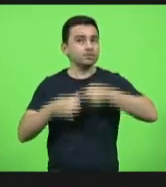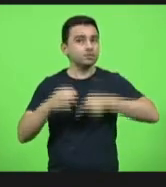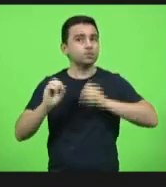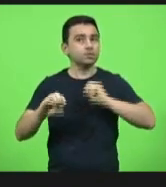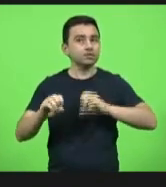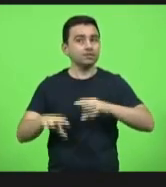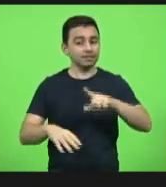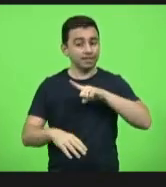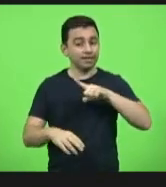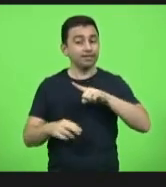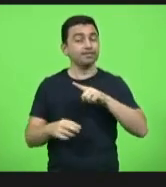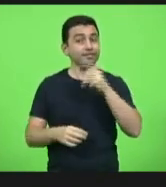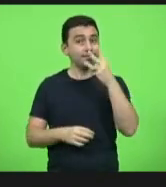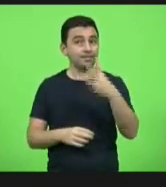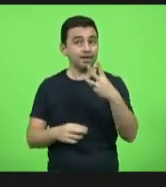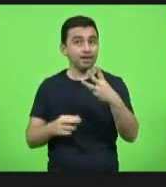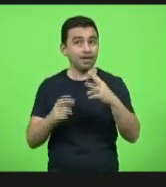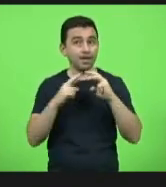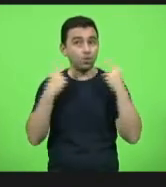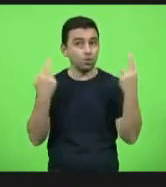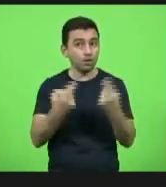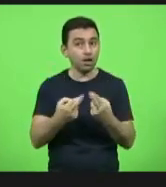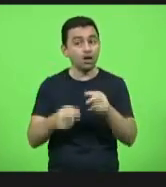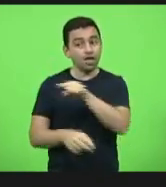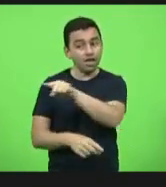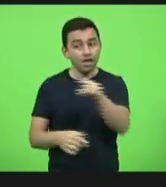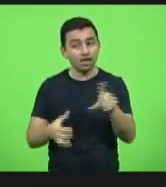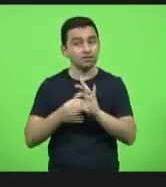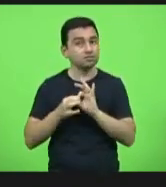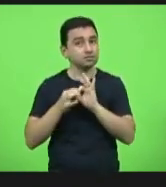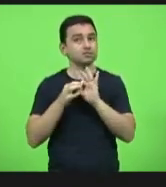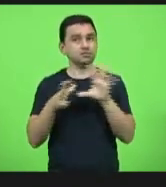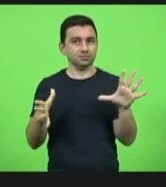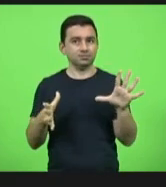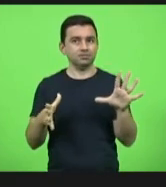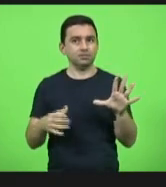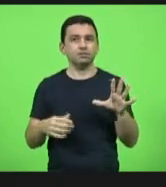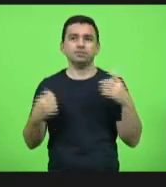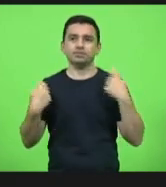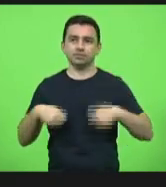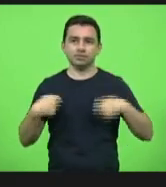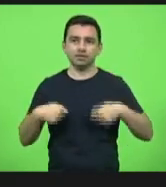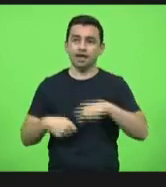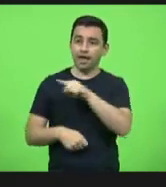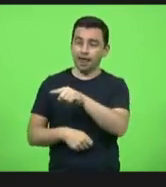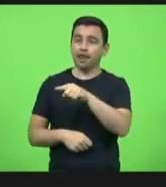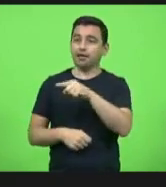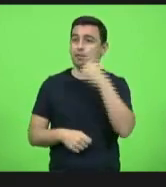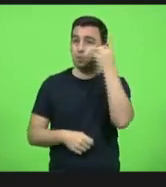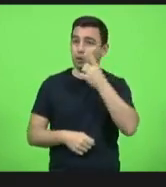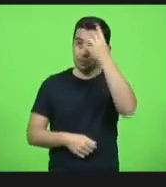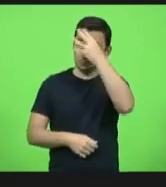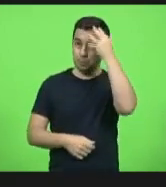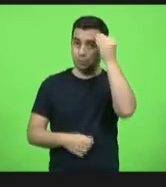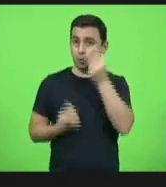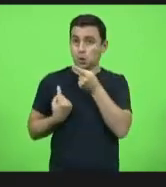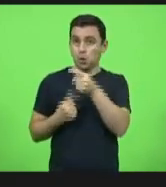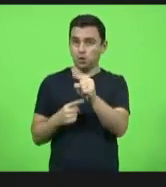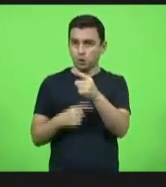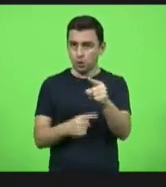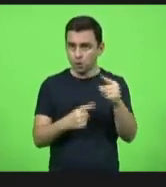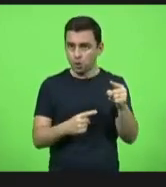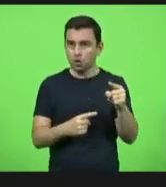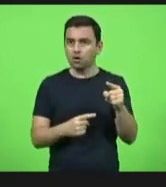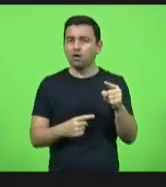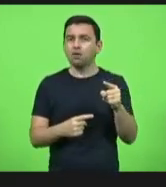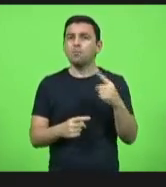3 reuniões para eles deliberarem. 3 reuniões! Mas para a deputada Carminati, para ela ser contra esse